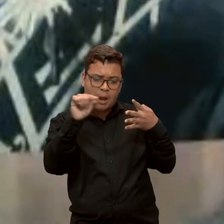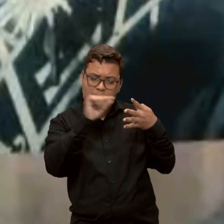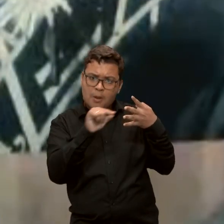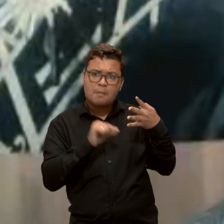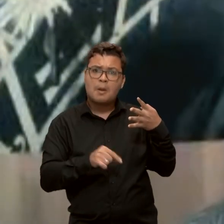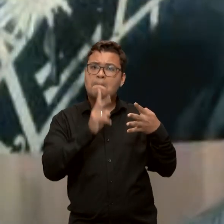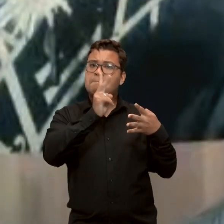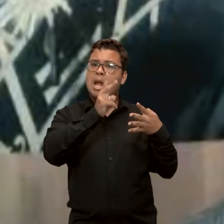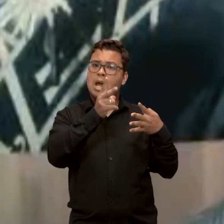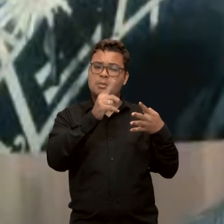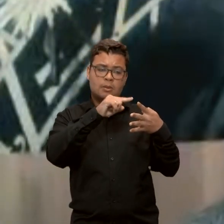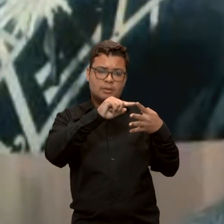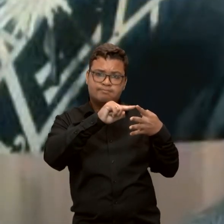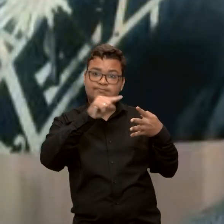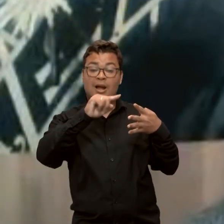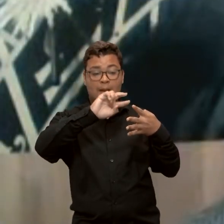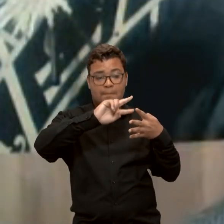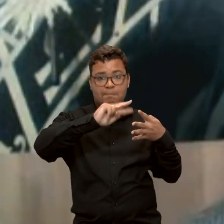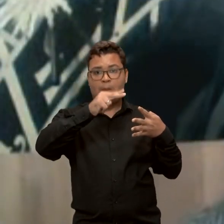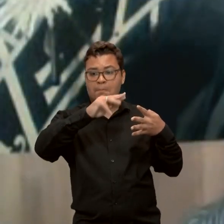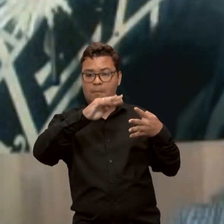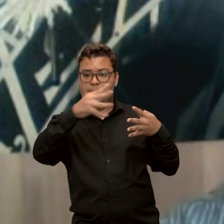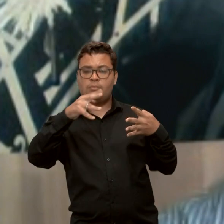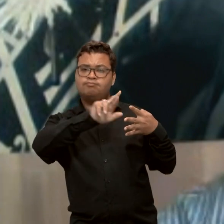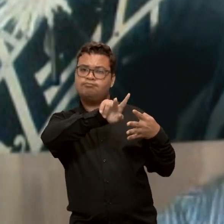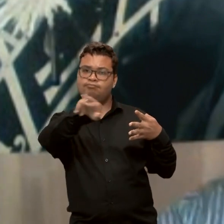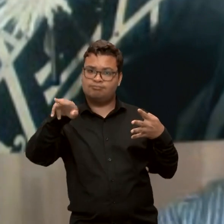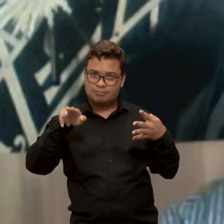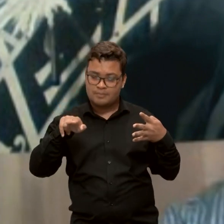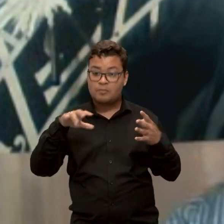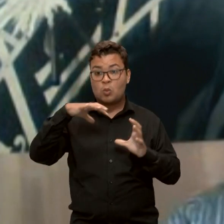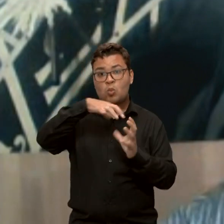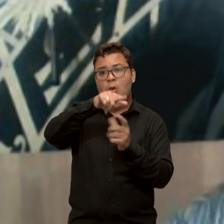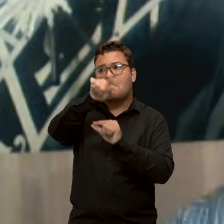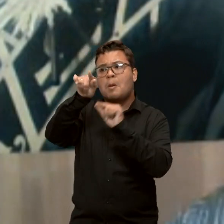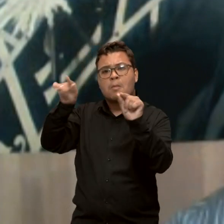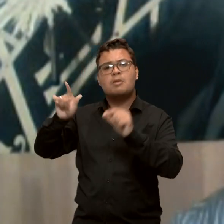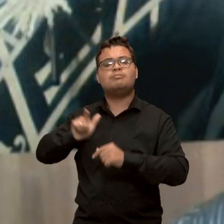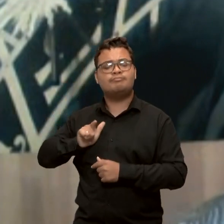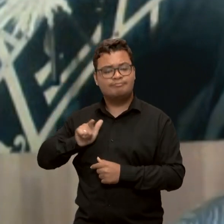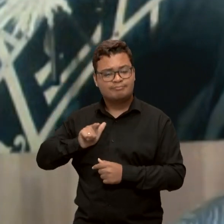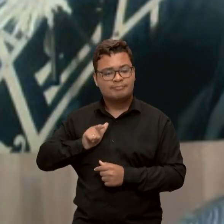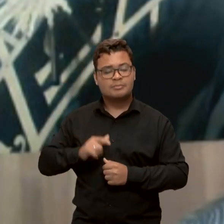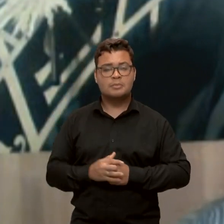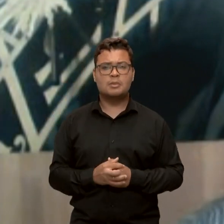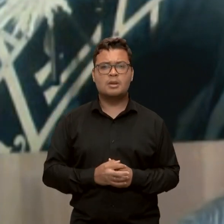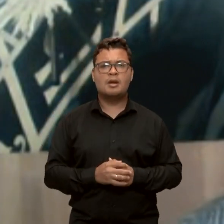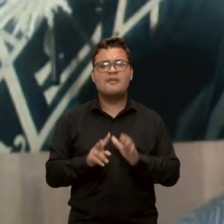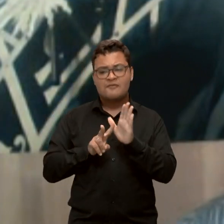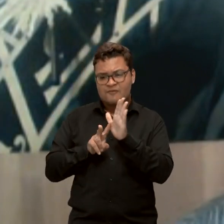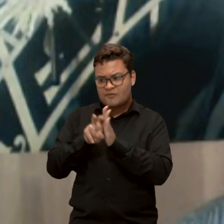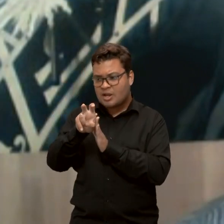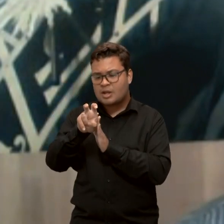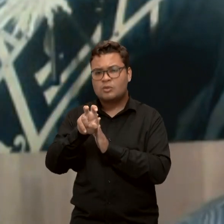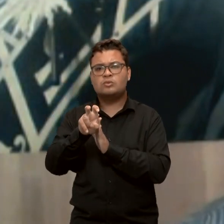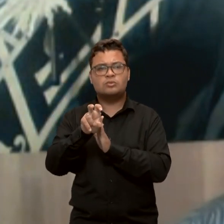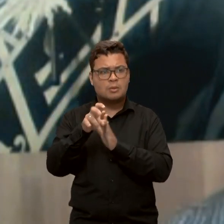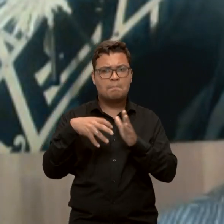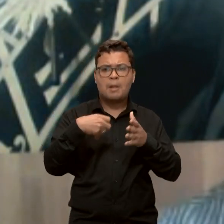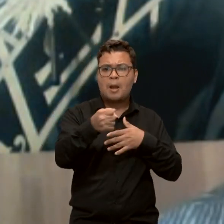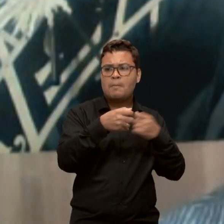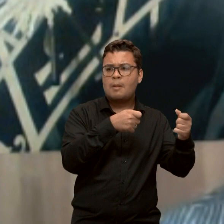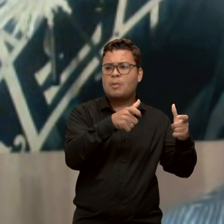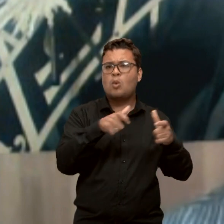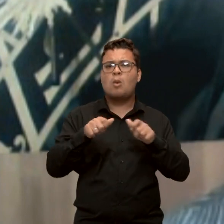isso. Então, é fundamental identificar essas não são exatamente mutações. Essas